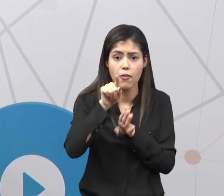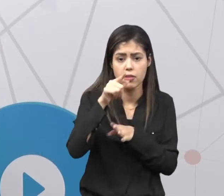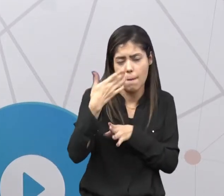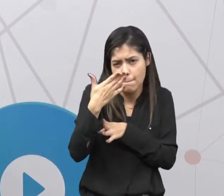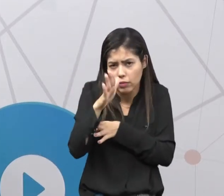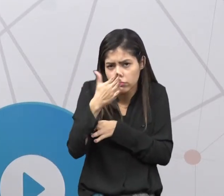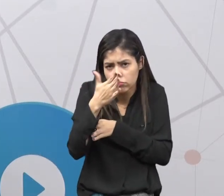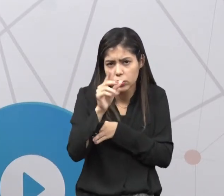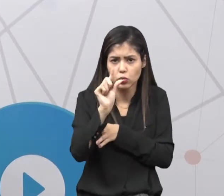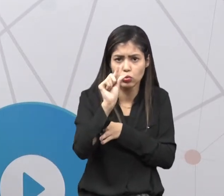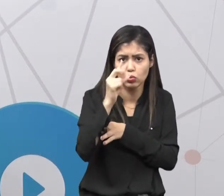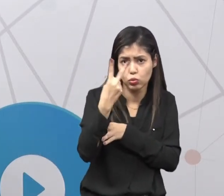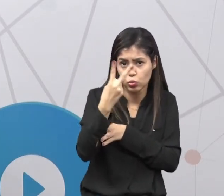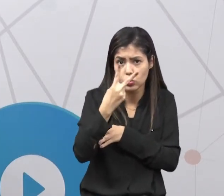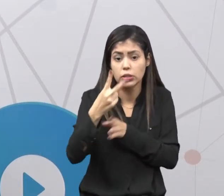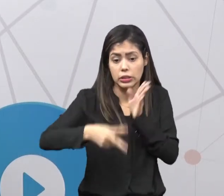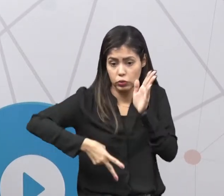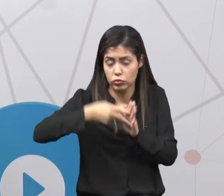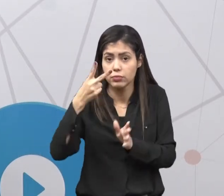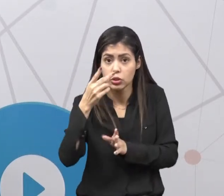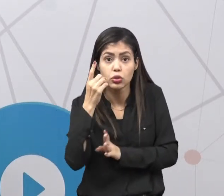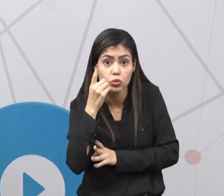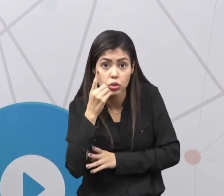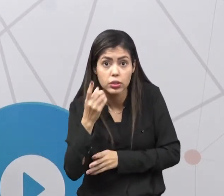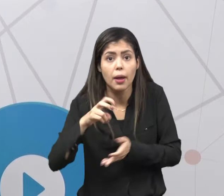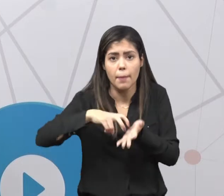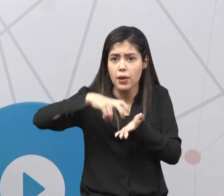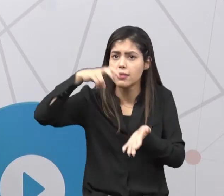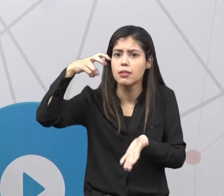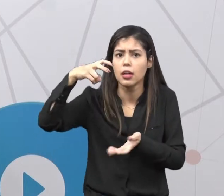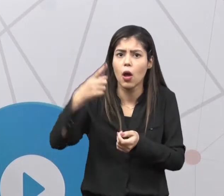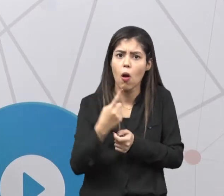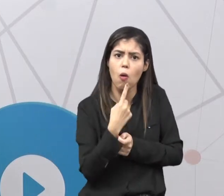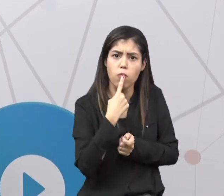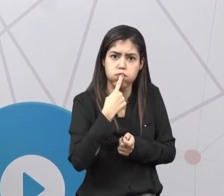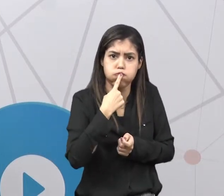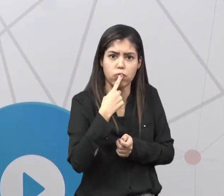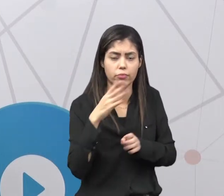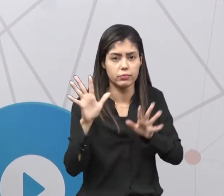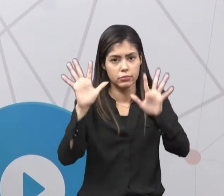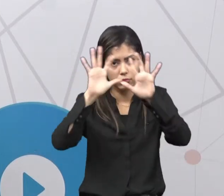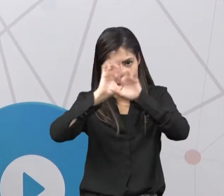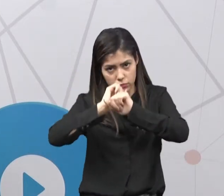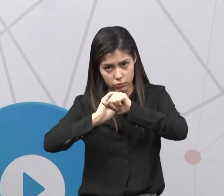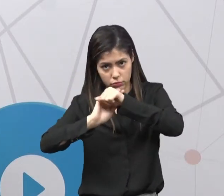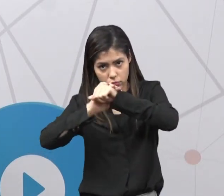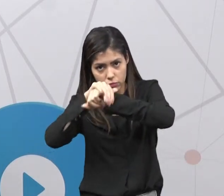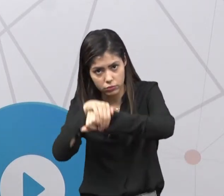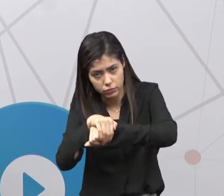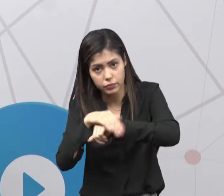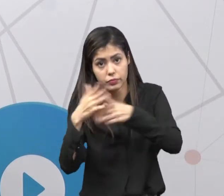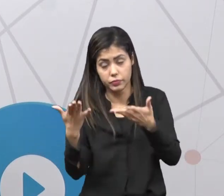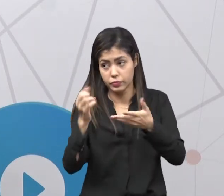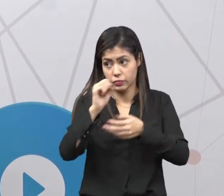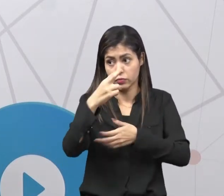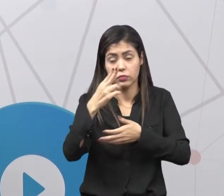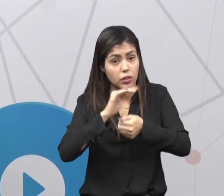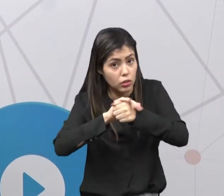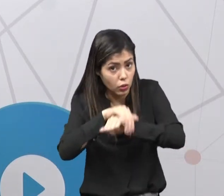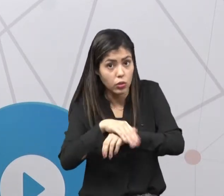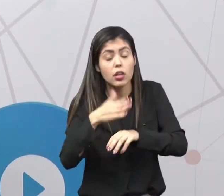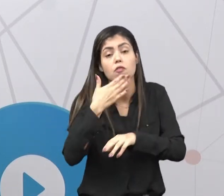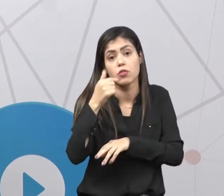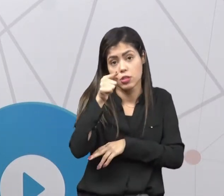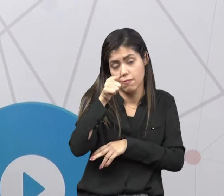menos 2 vezes ao dia, pela manhã, né? E próximo da noite, né? Ao entardecer ou à noite, você vai ver como